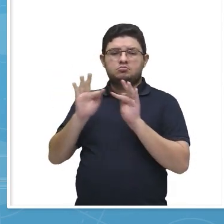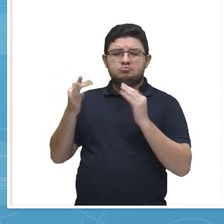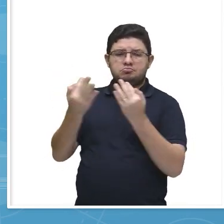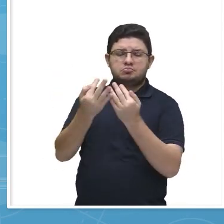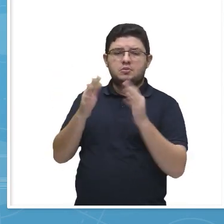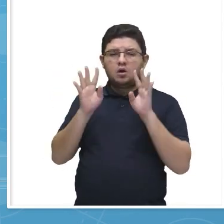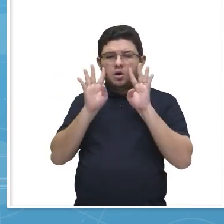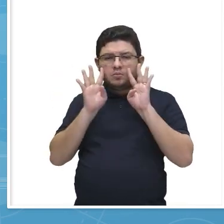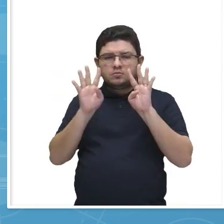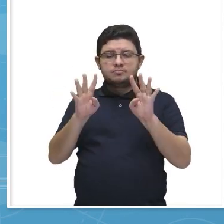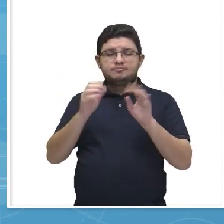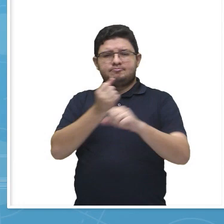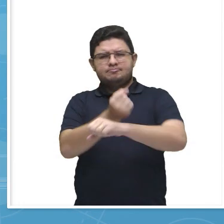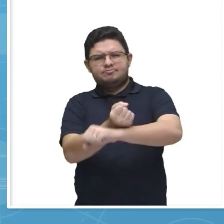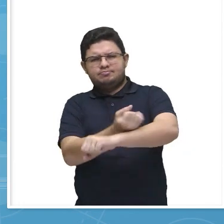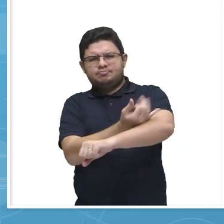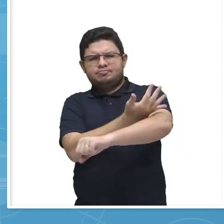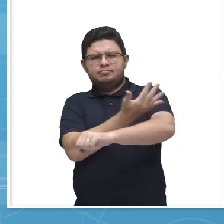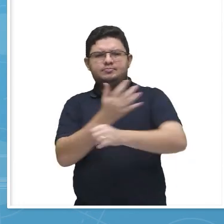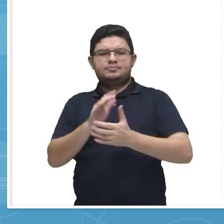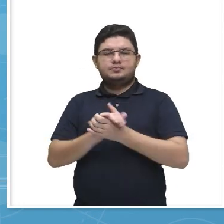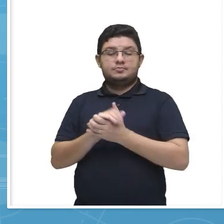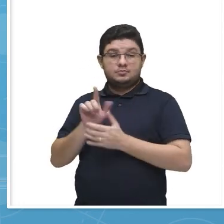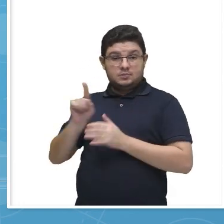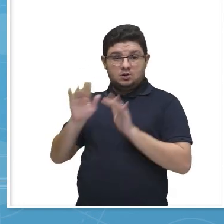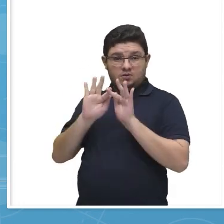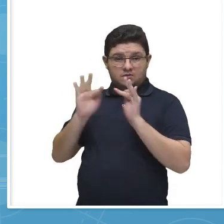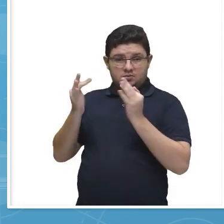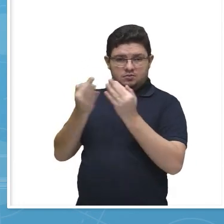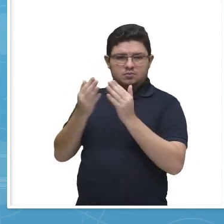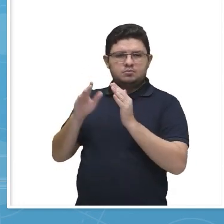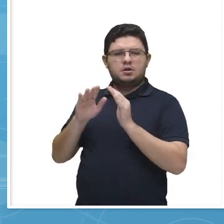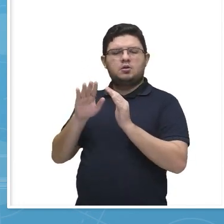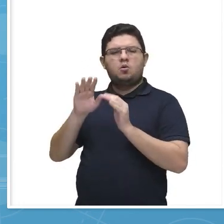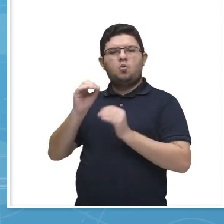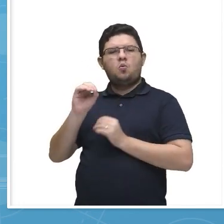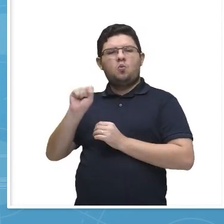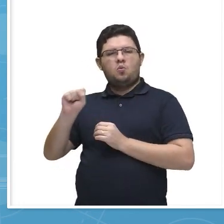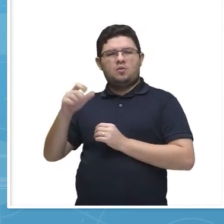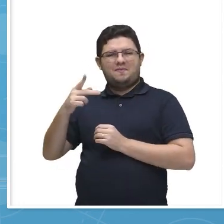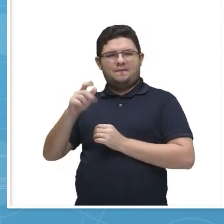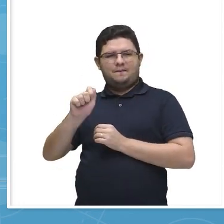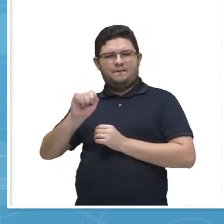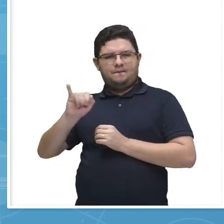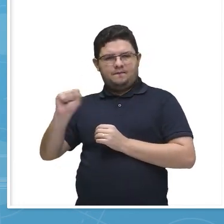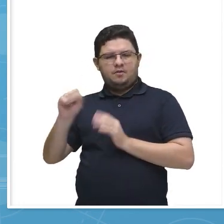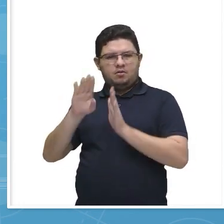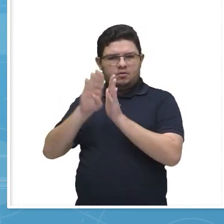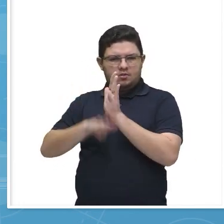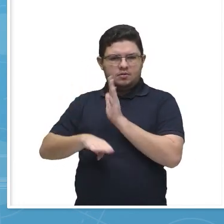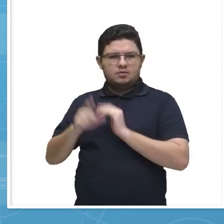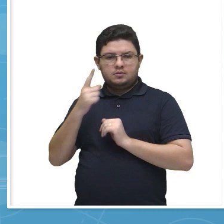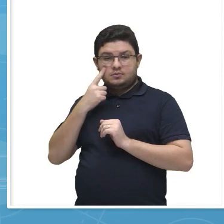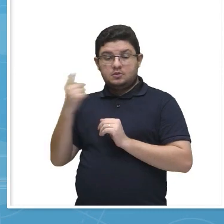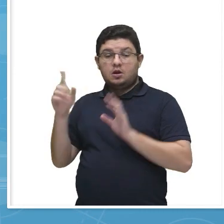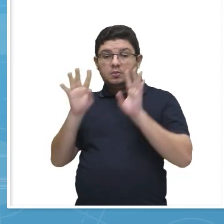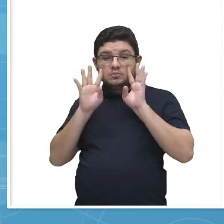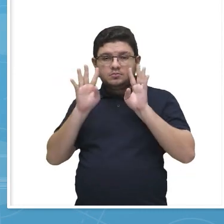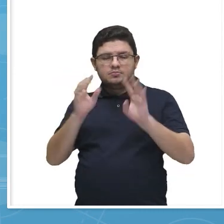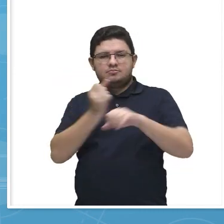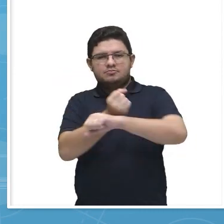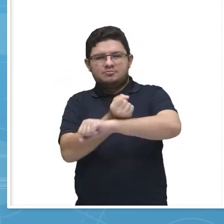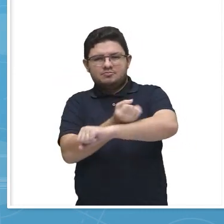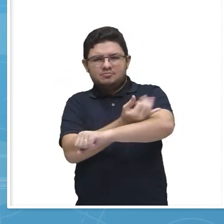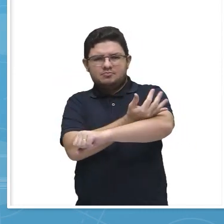emocionados aquela cena. Retirei o sujeito, os pais observavam emocionados aquela cena. Observem aqui,